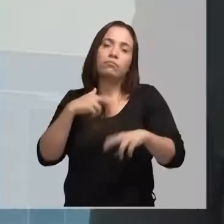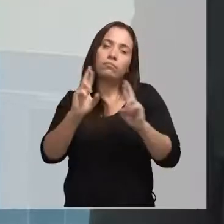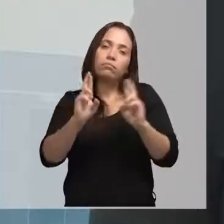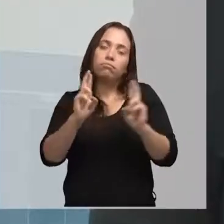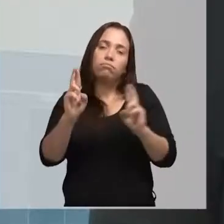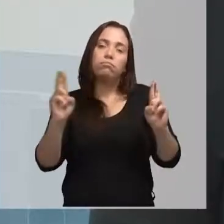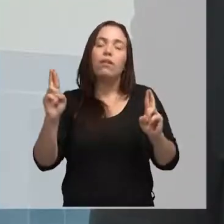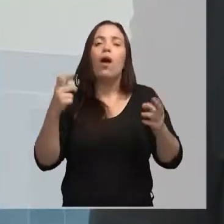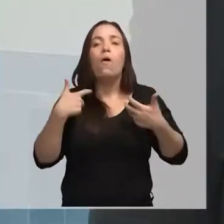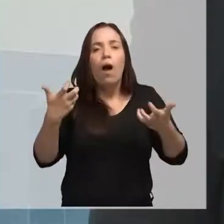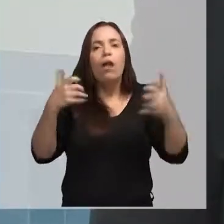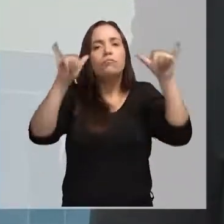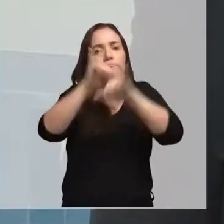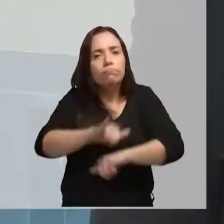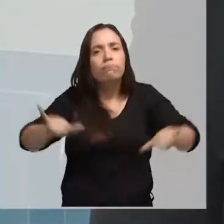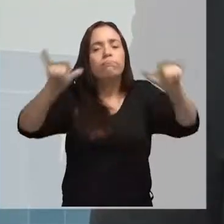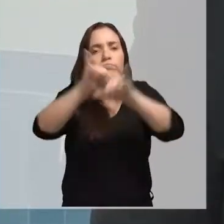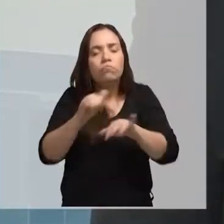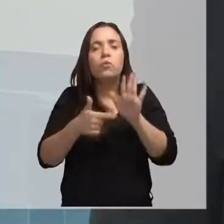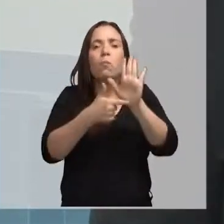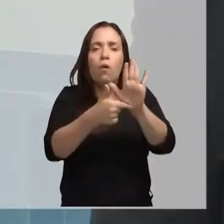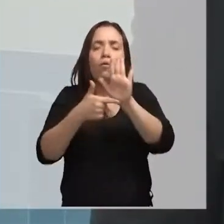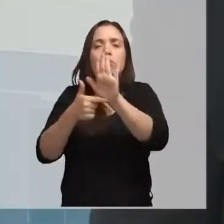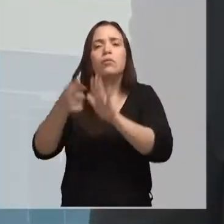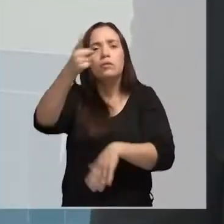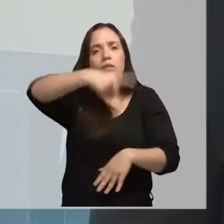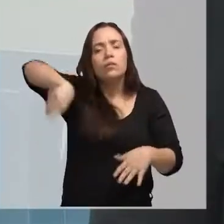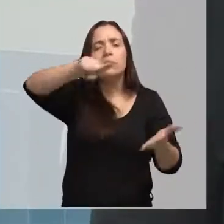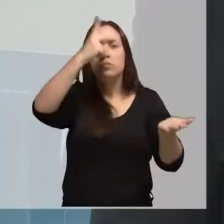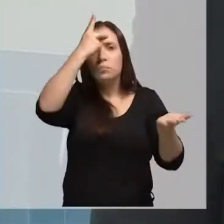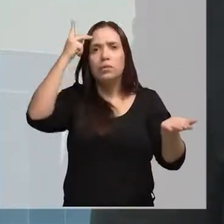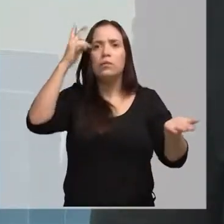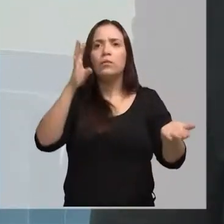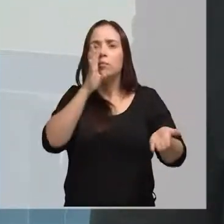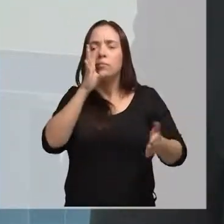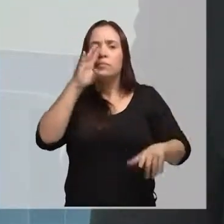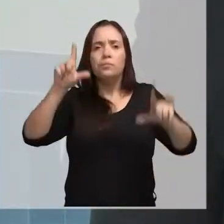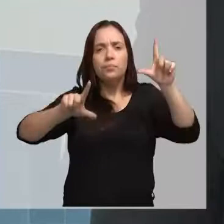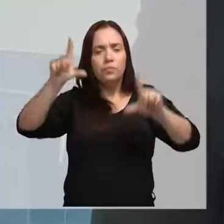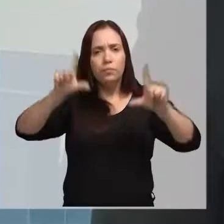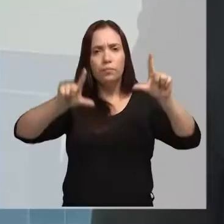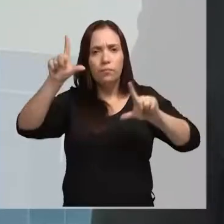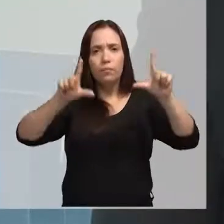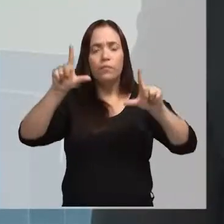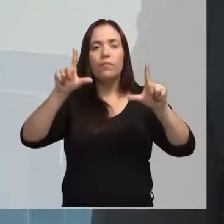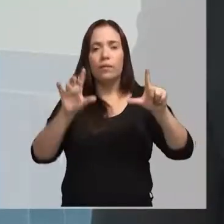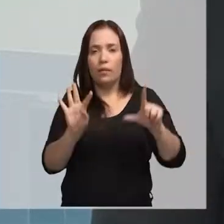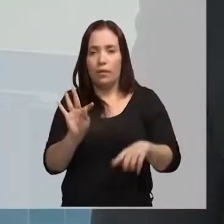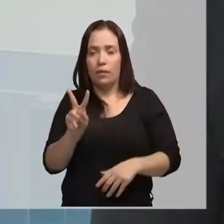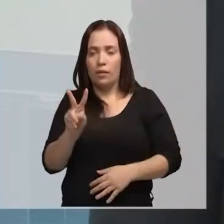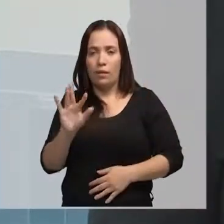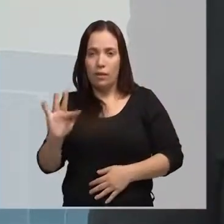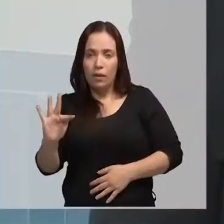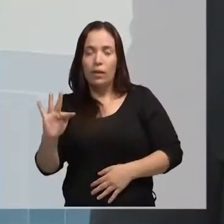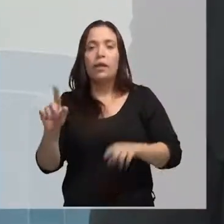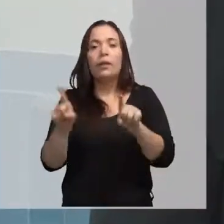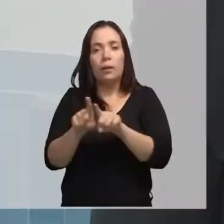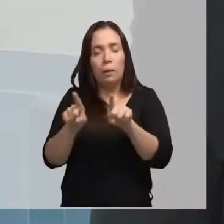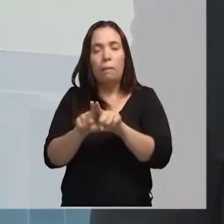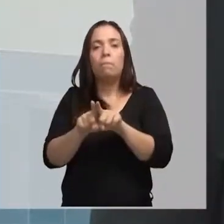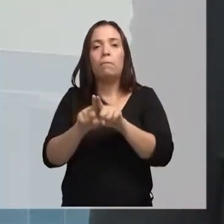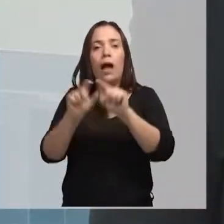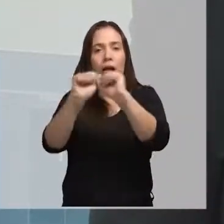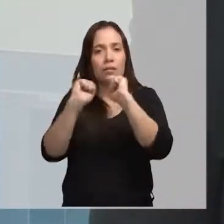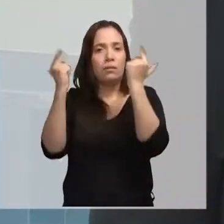organizar esse processo e passar para você, para os nossos telespectadores, enfim, da TV Assembleia e da TV